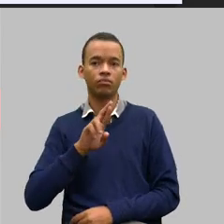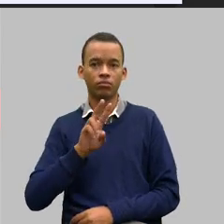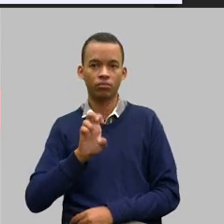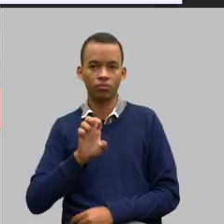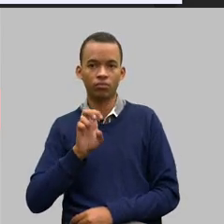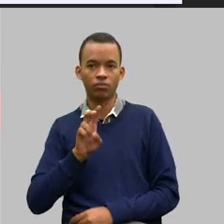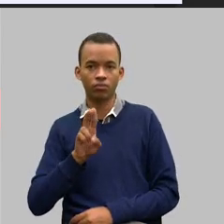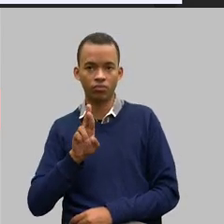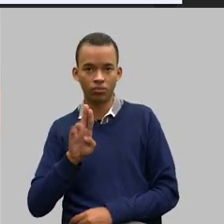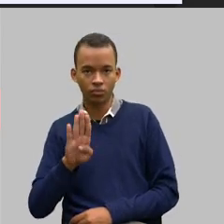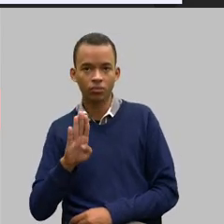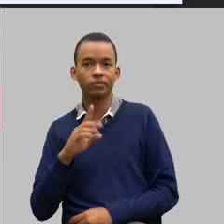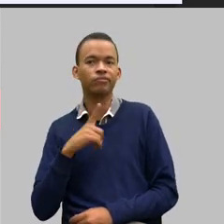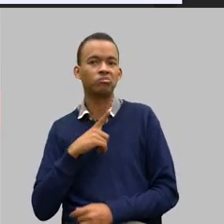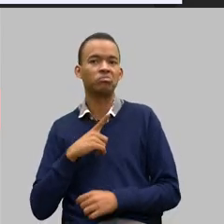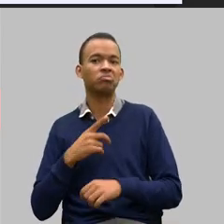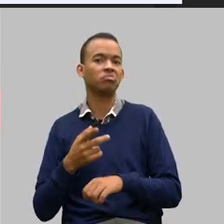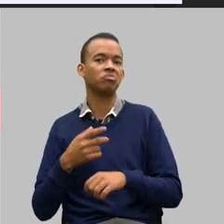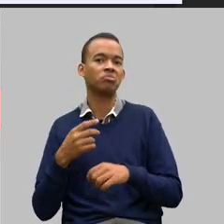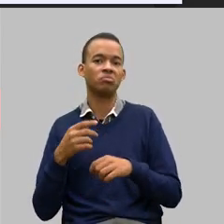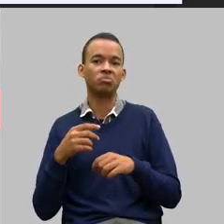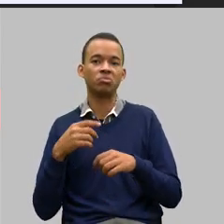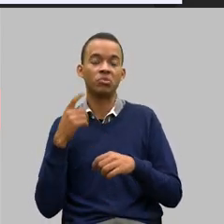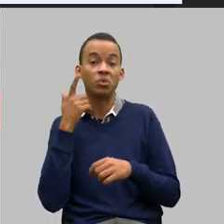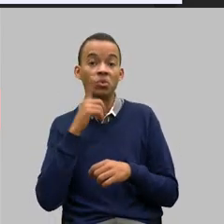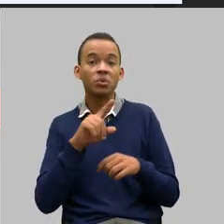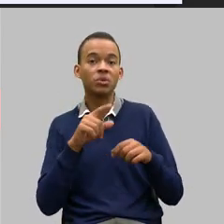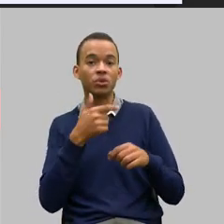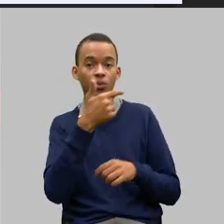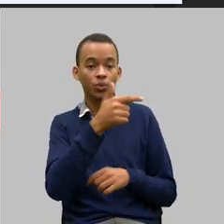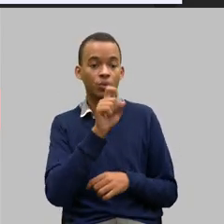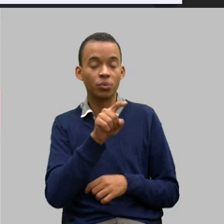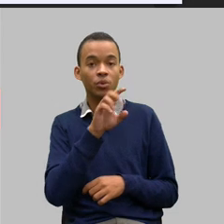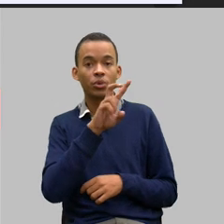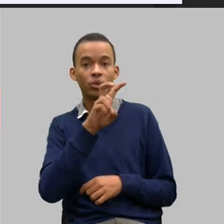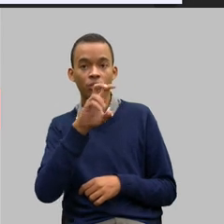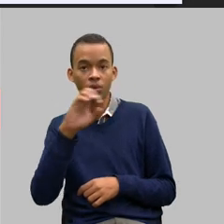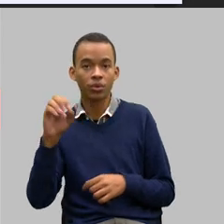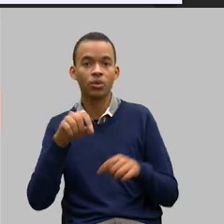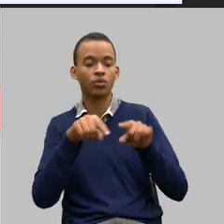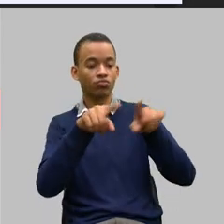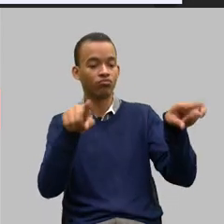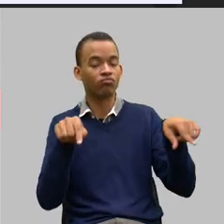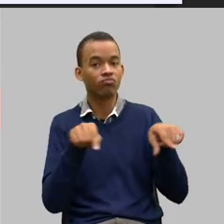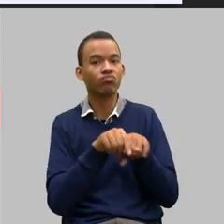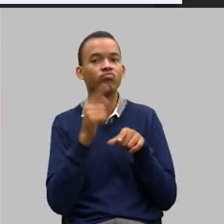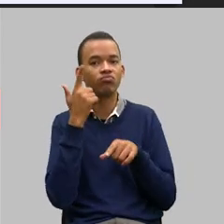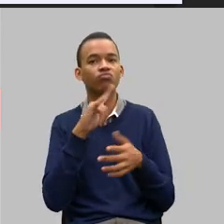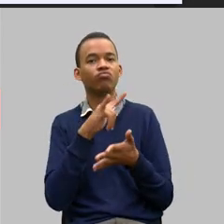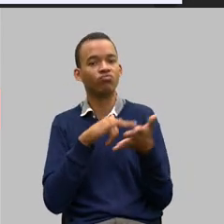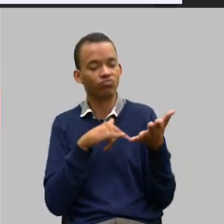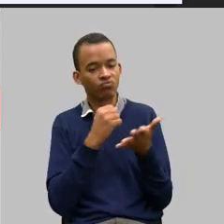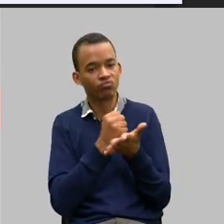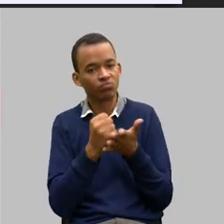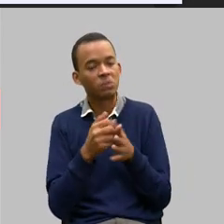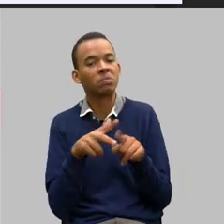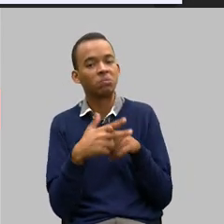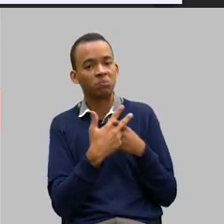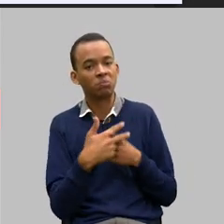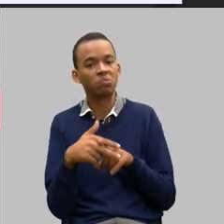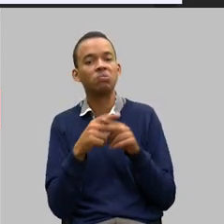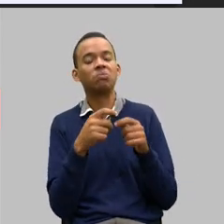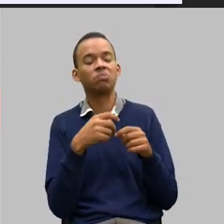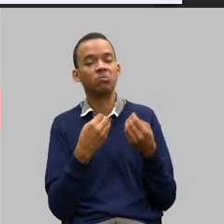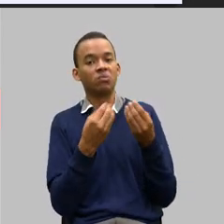sido muito né muito relevante mais de 2.500 lotes lá que foram que foram regularizados n na região do Vale do ao uma região também né um